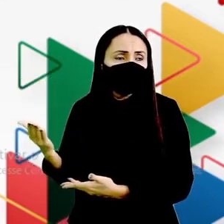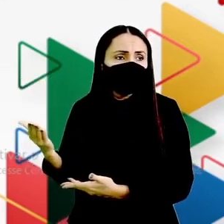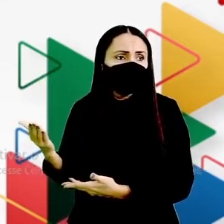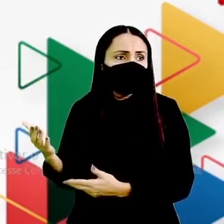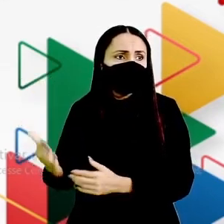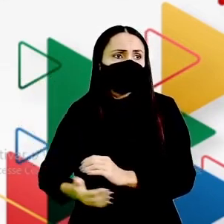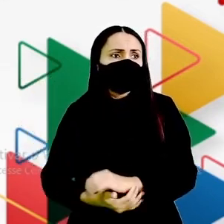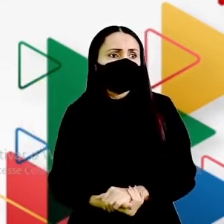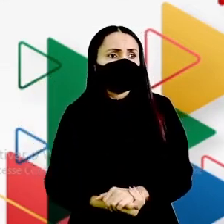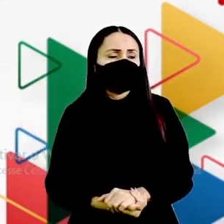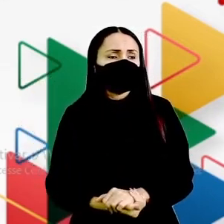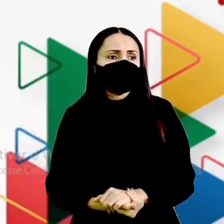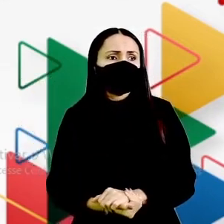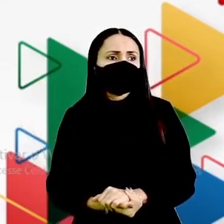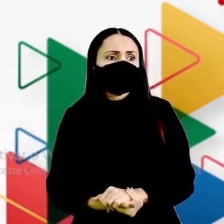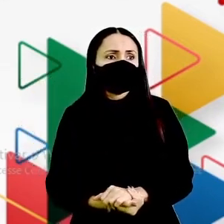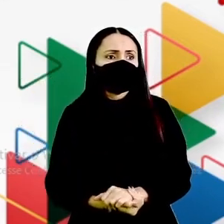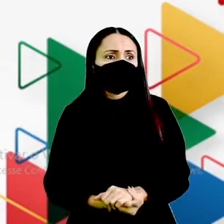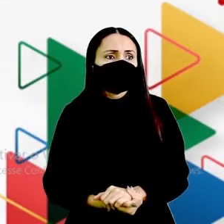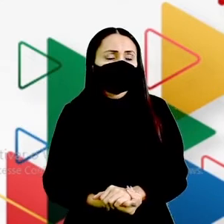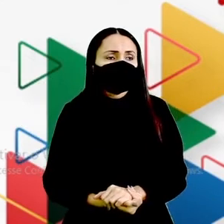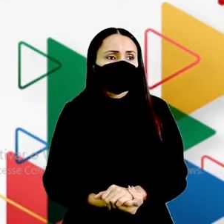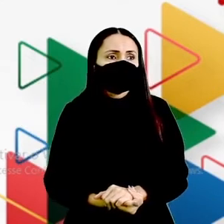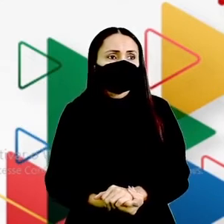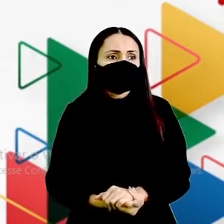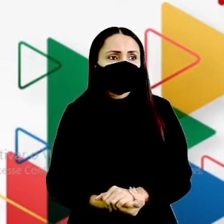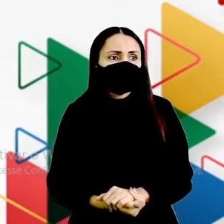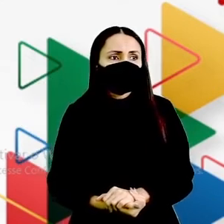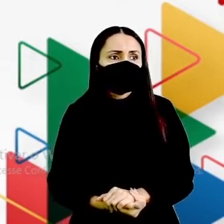el, né? Isso não pode mais brincar assim, agora é